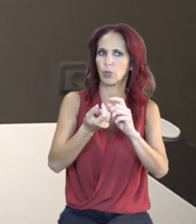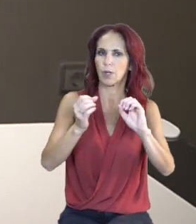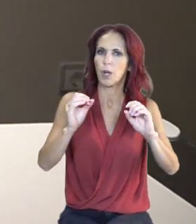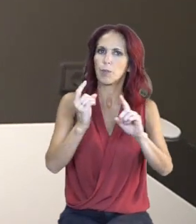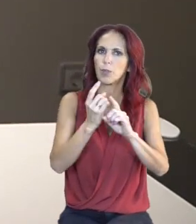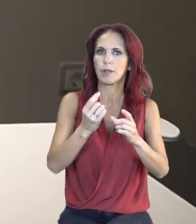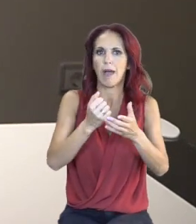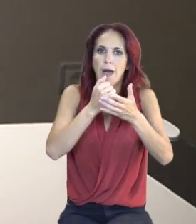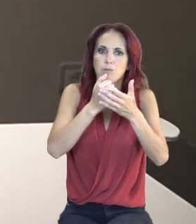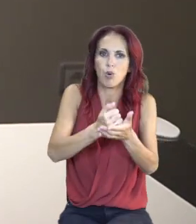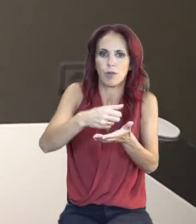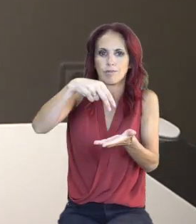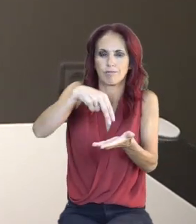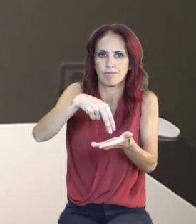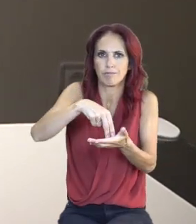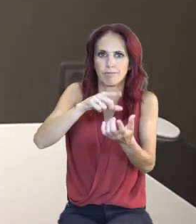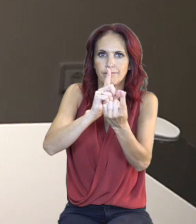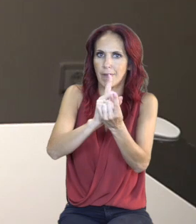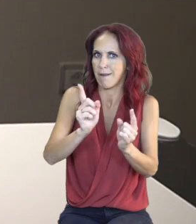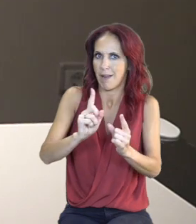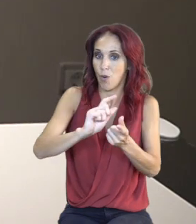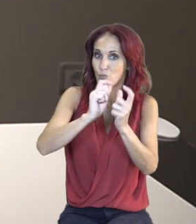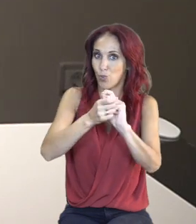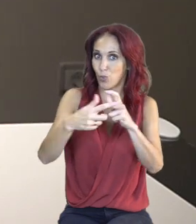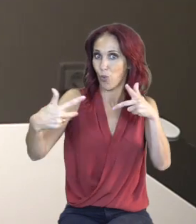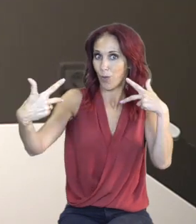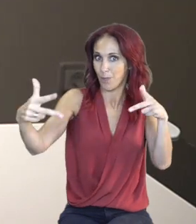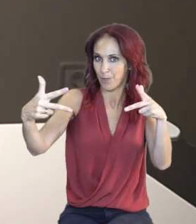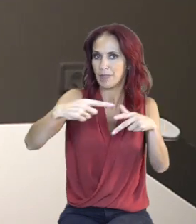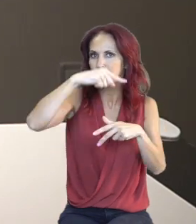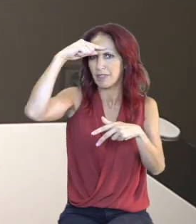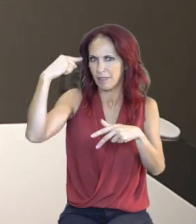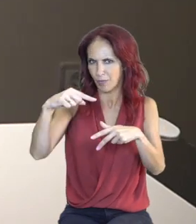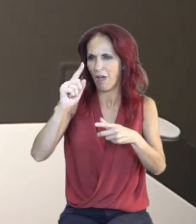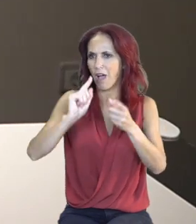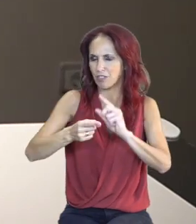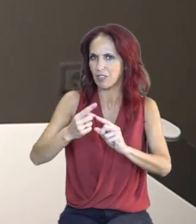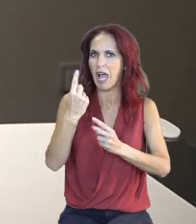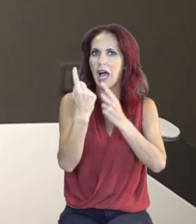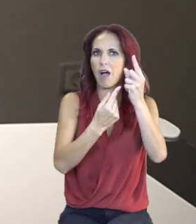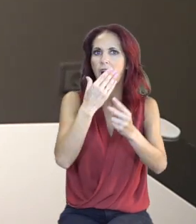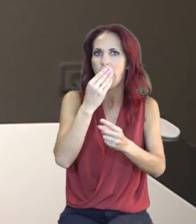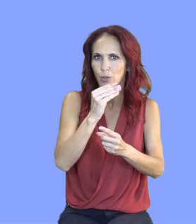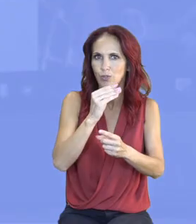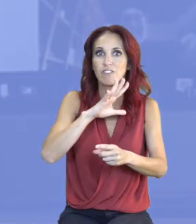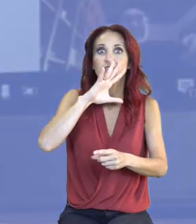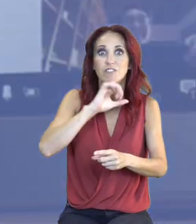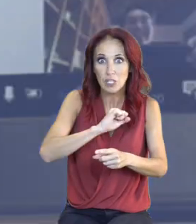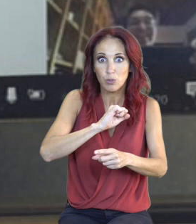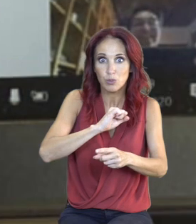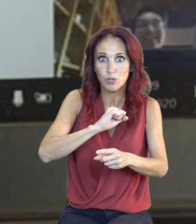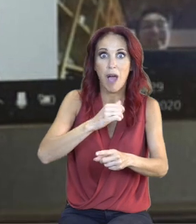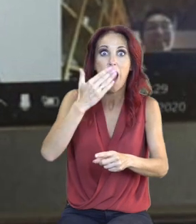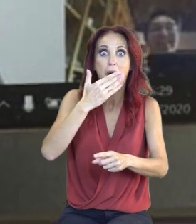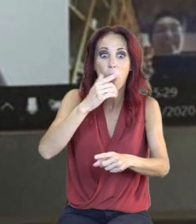nos apoios que deixaram de ser presenciais e também passaram a ser em videoconferência. Uma das dificuldades que tivemos foi que alguns dos formandos também tinham